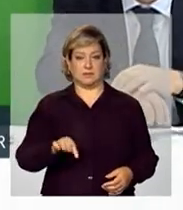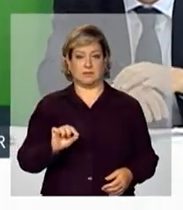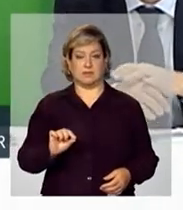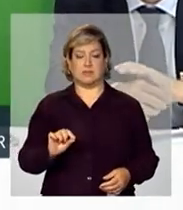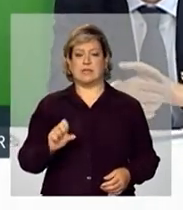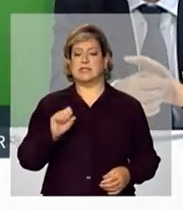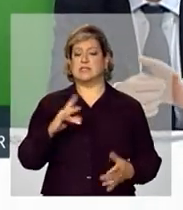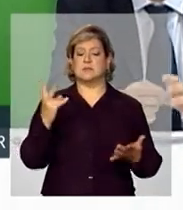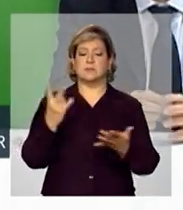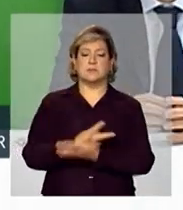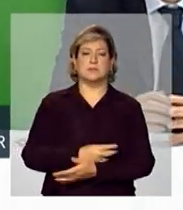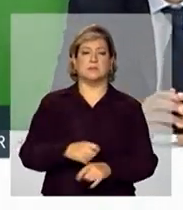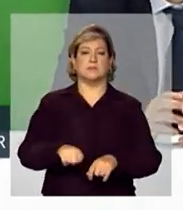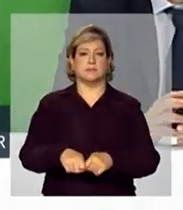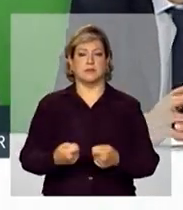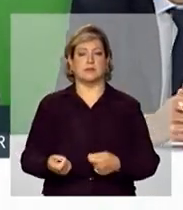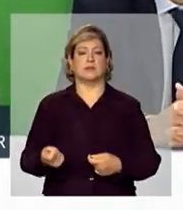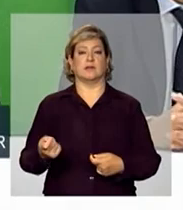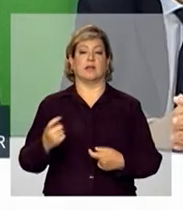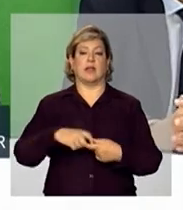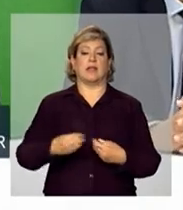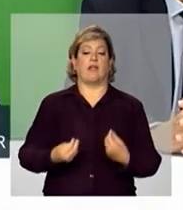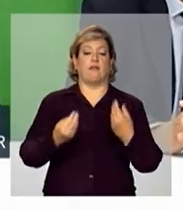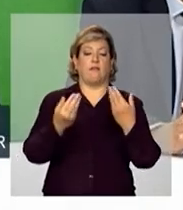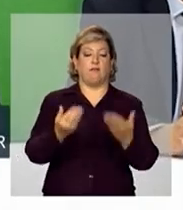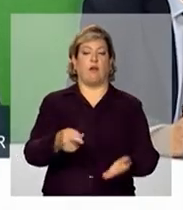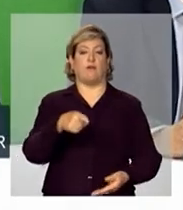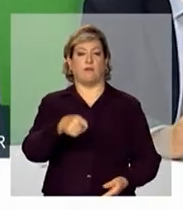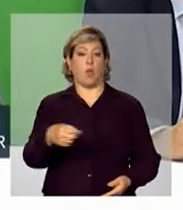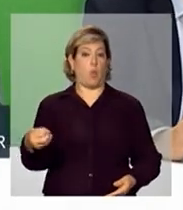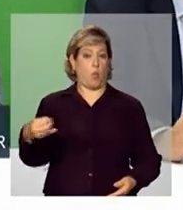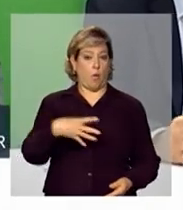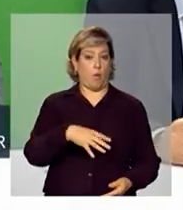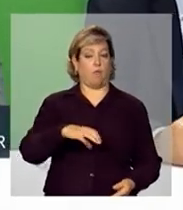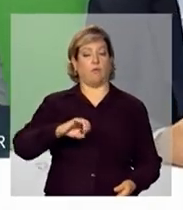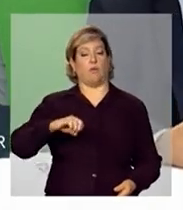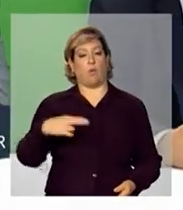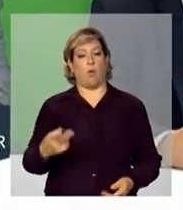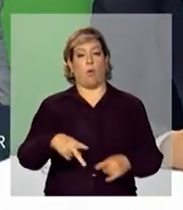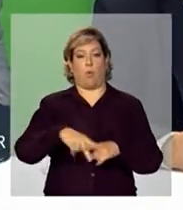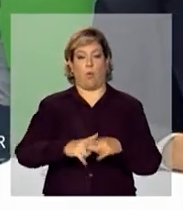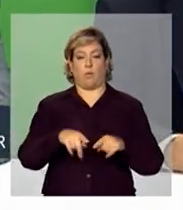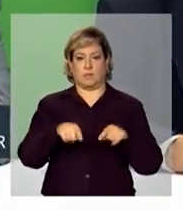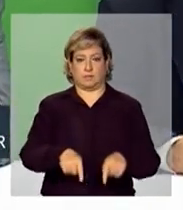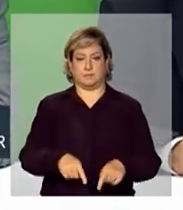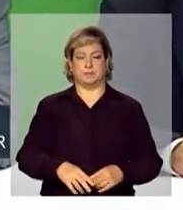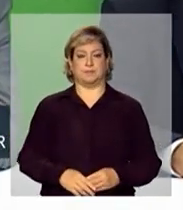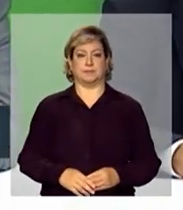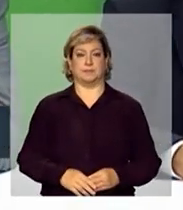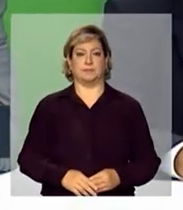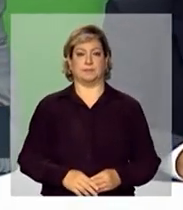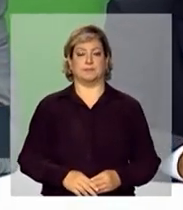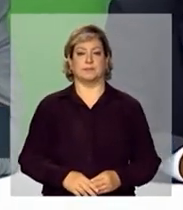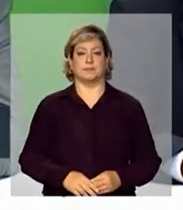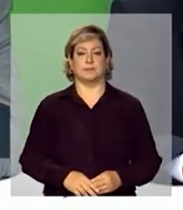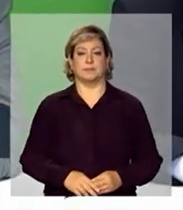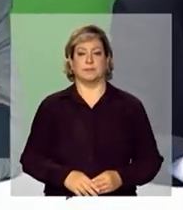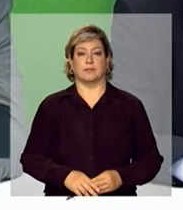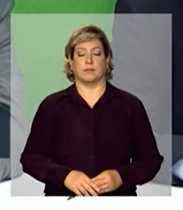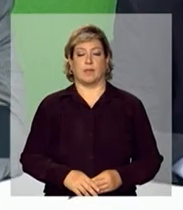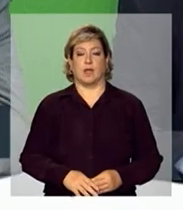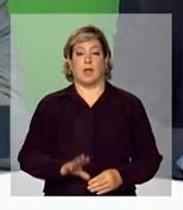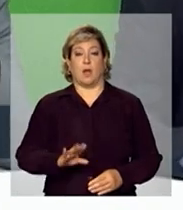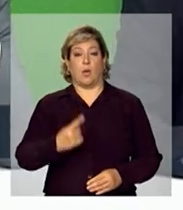devolução imediata desse bem ou de um outro bem caso ele apresente defeito A grande questão é que